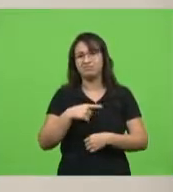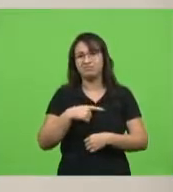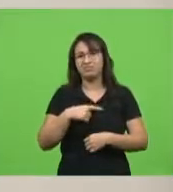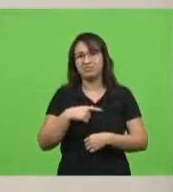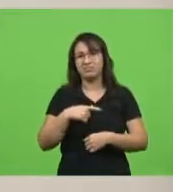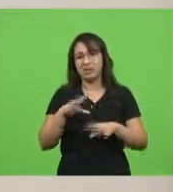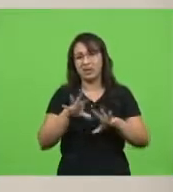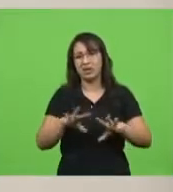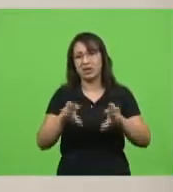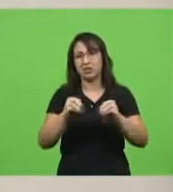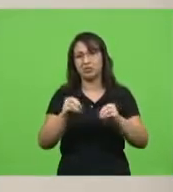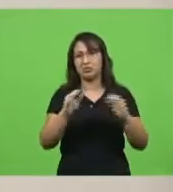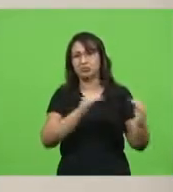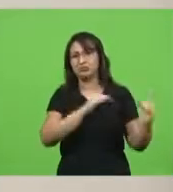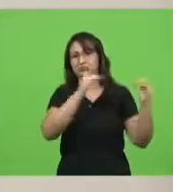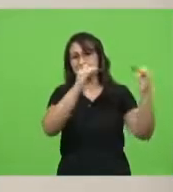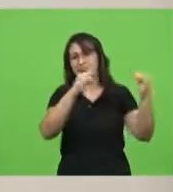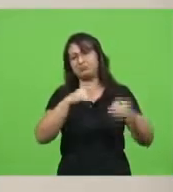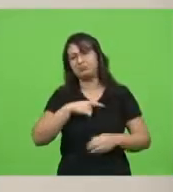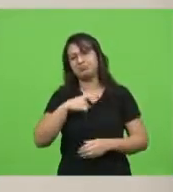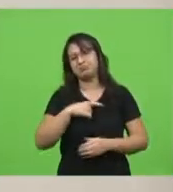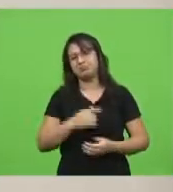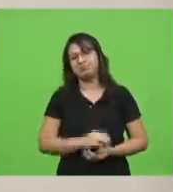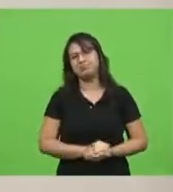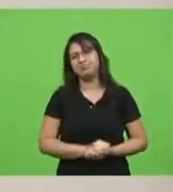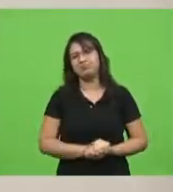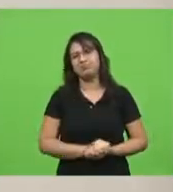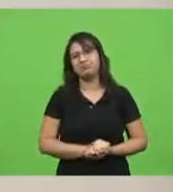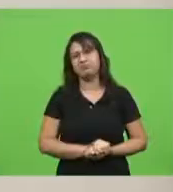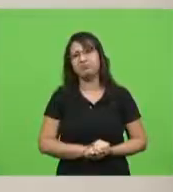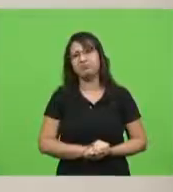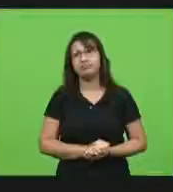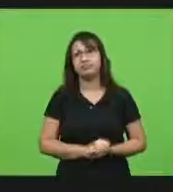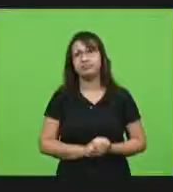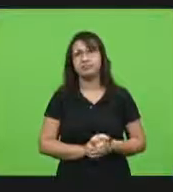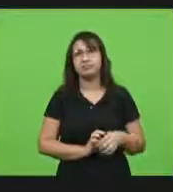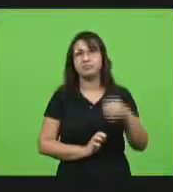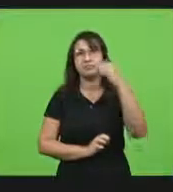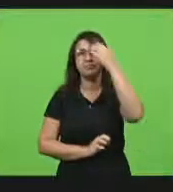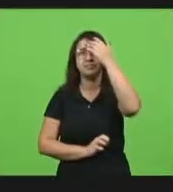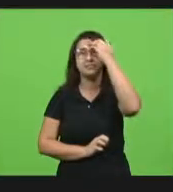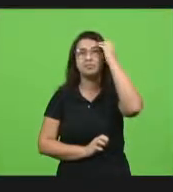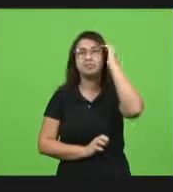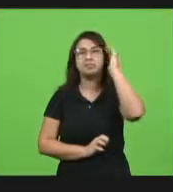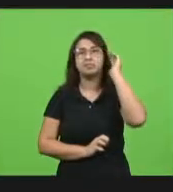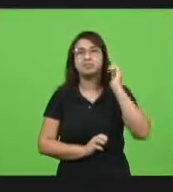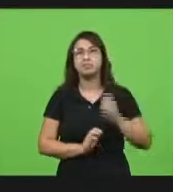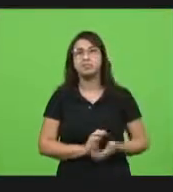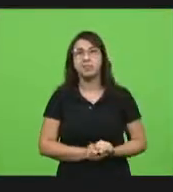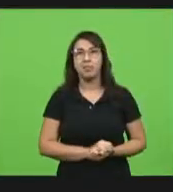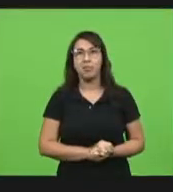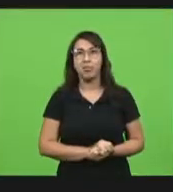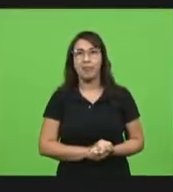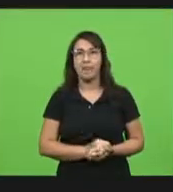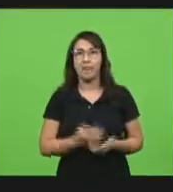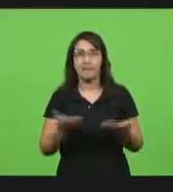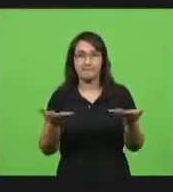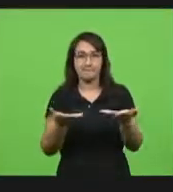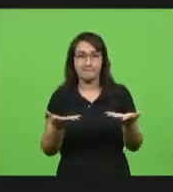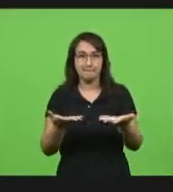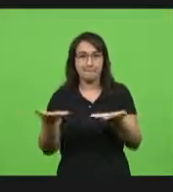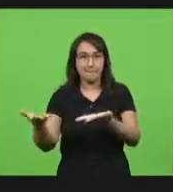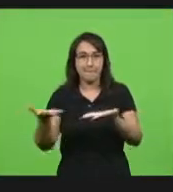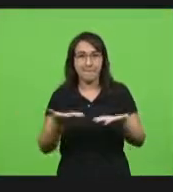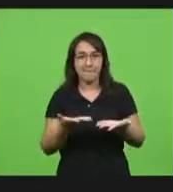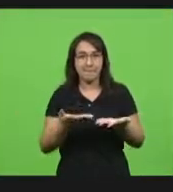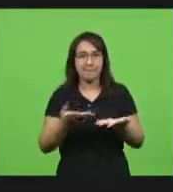nós, autoridades. Seria isso, coronel. Muito obrigado, deputado Berlanda. Com a palavra, por 3 minutos,